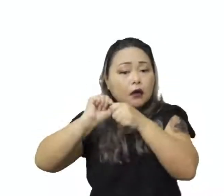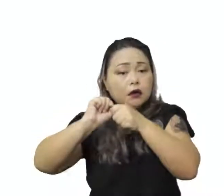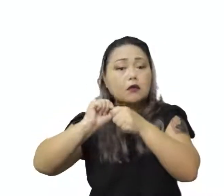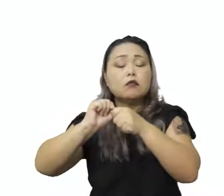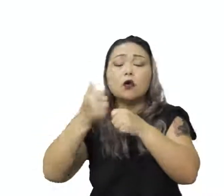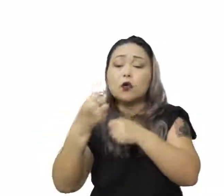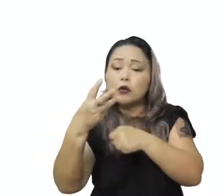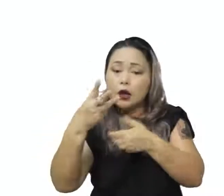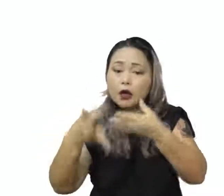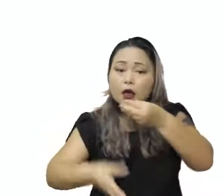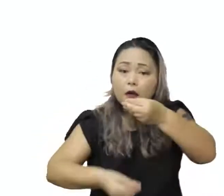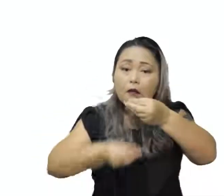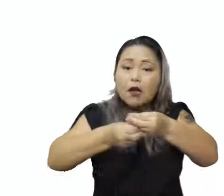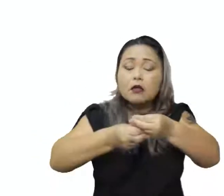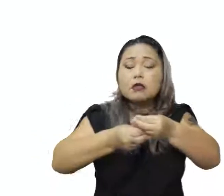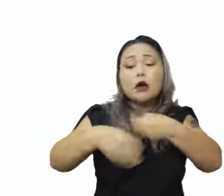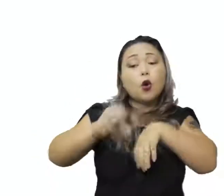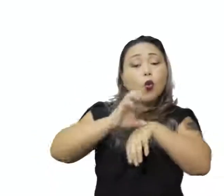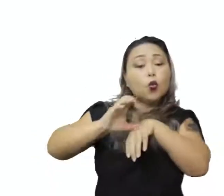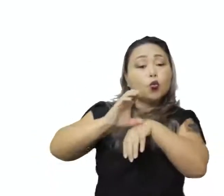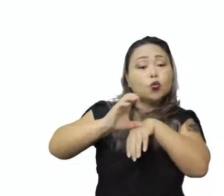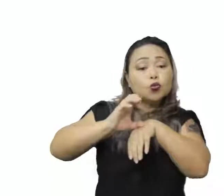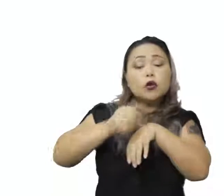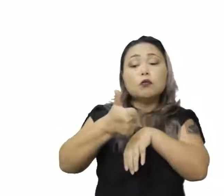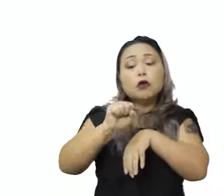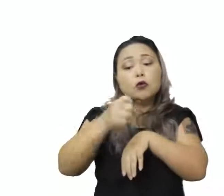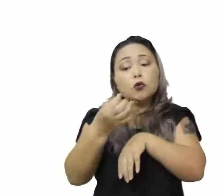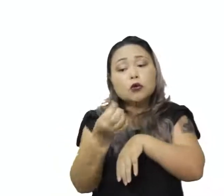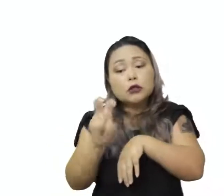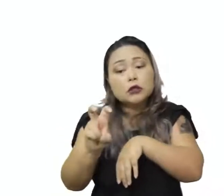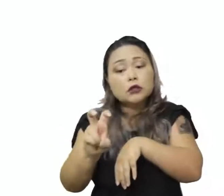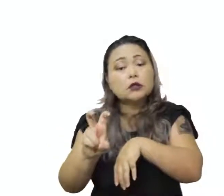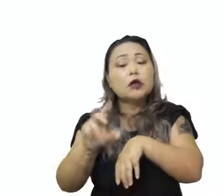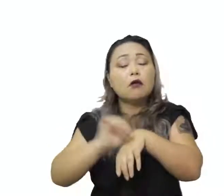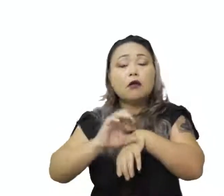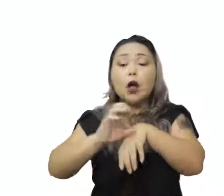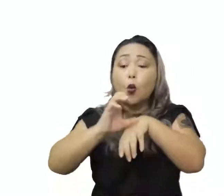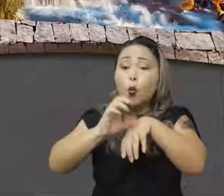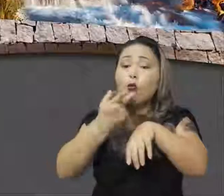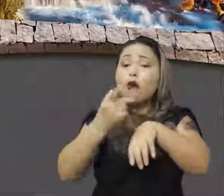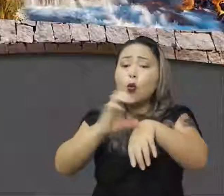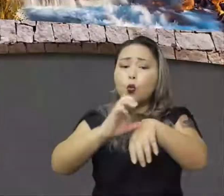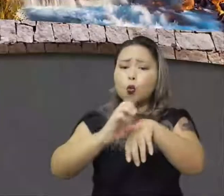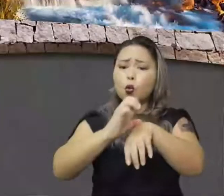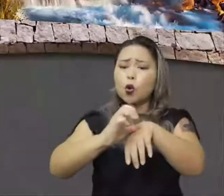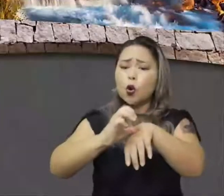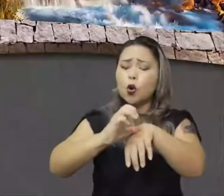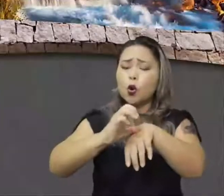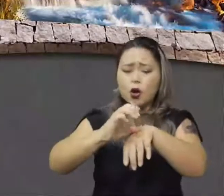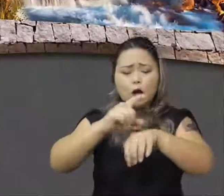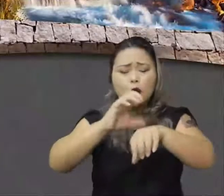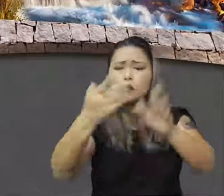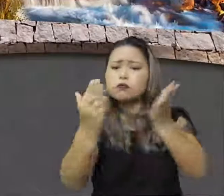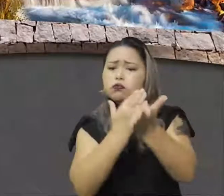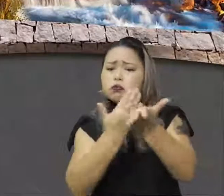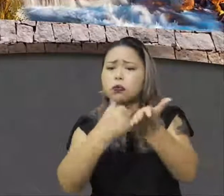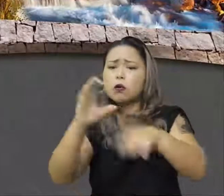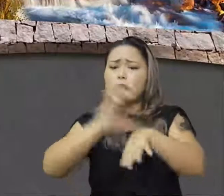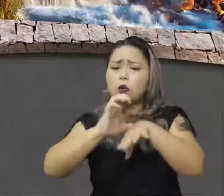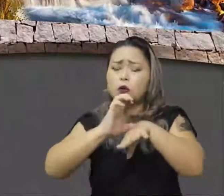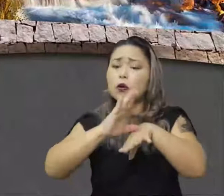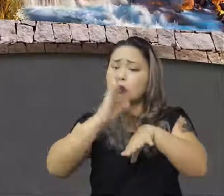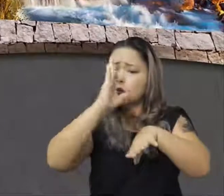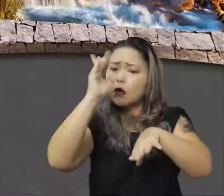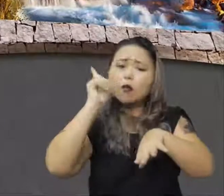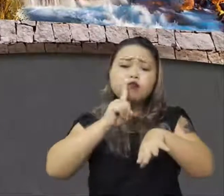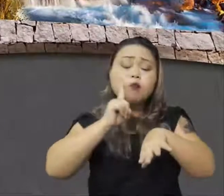1865, após o fim da guerra, tá? Falou em Constituição, certo? É muito importante você observar a Constituição dos Estados